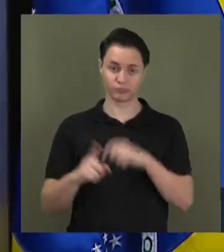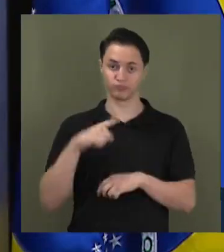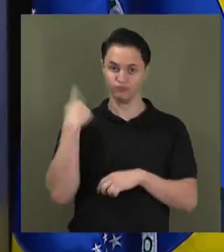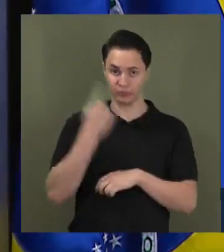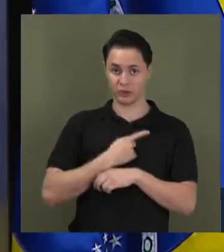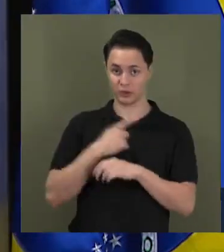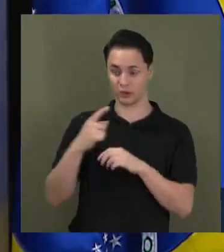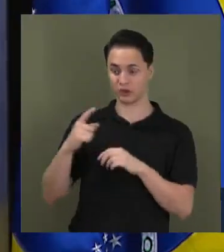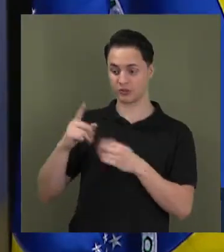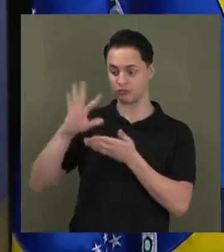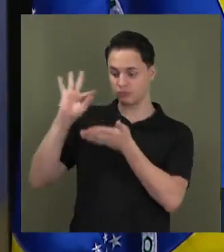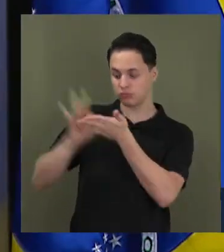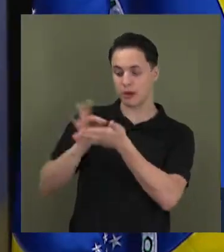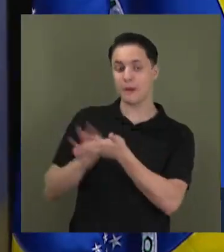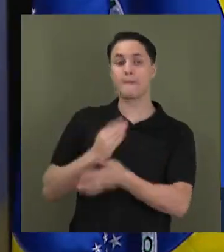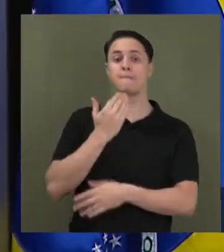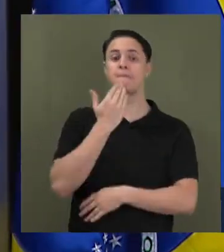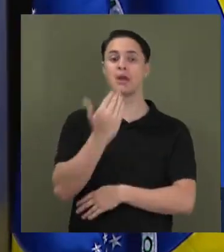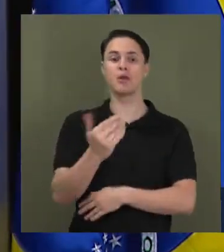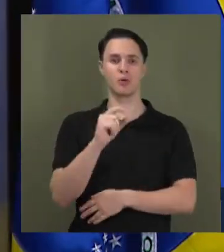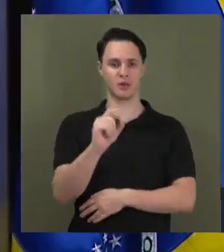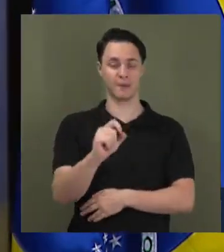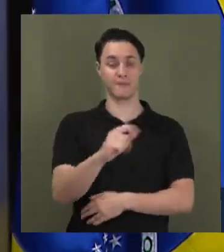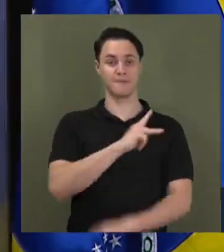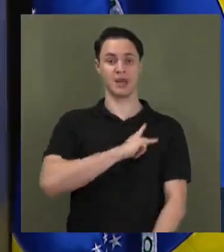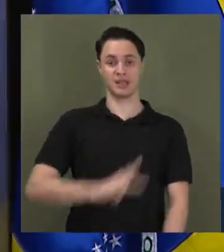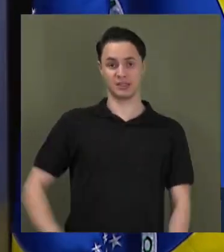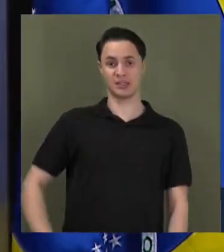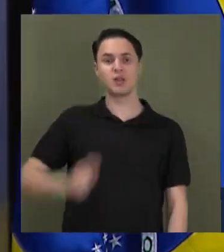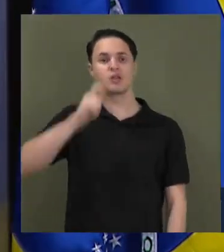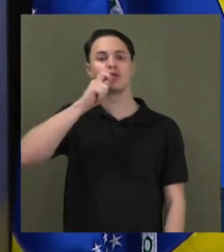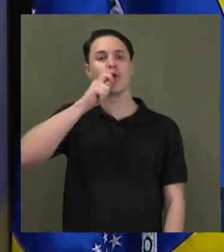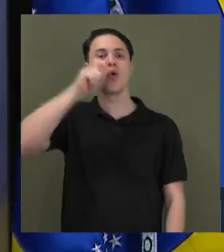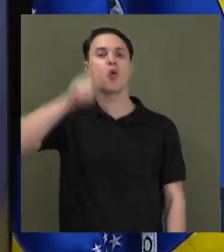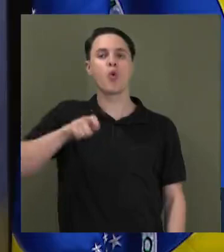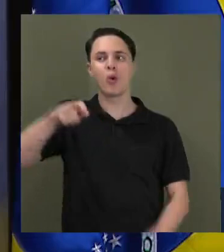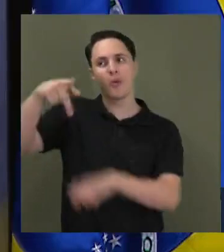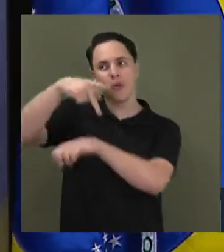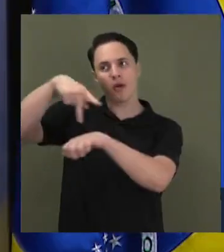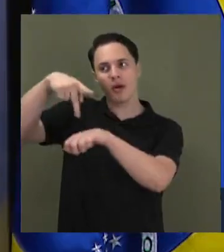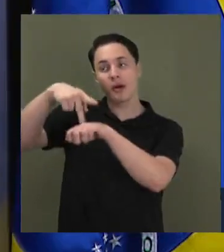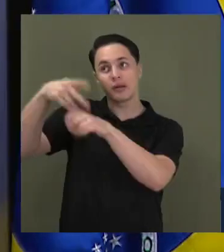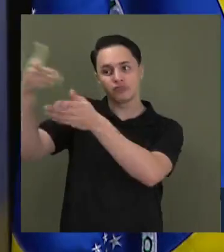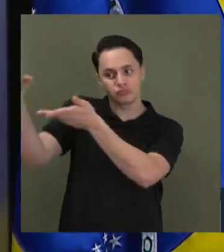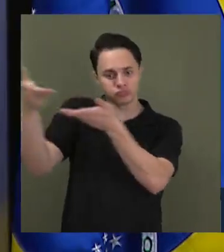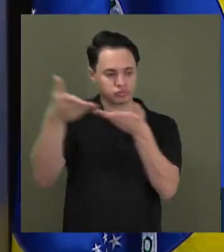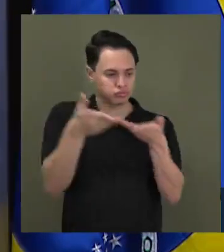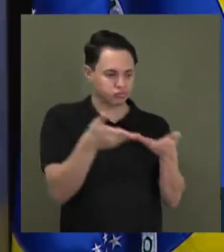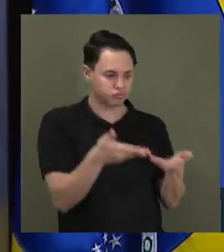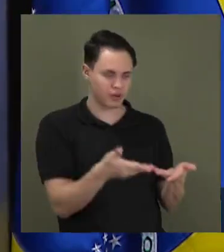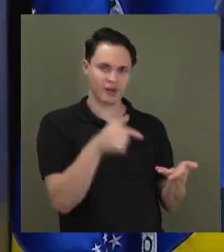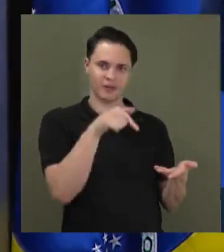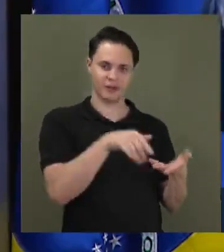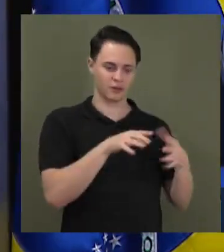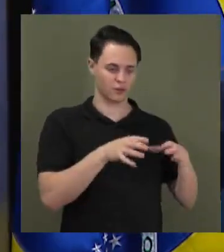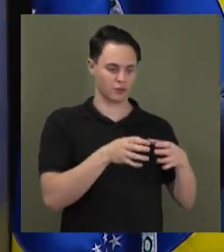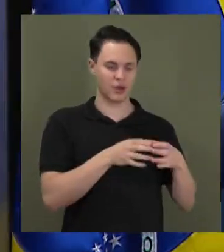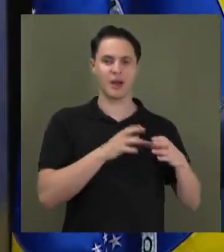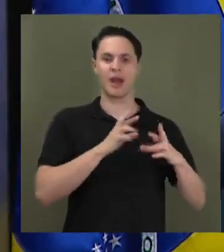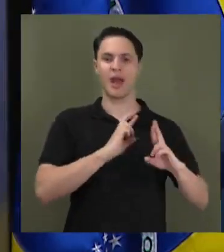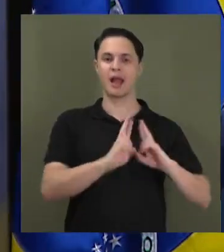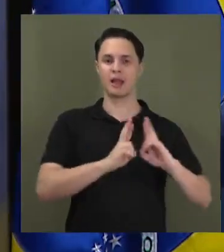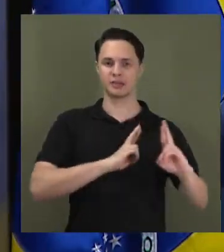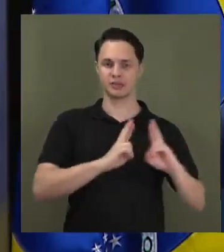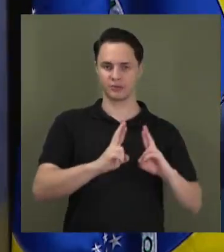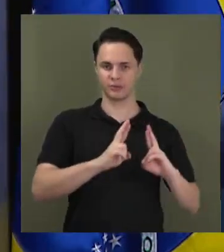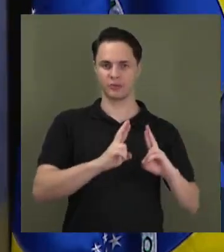juntos, pedimos que o presidente da Ucrânia, Zelensky, seja ouvido pela Comissão de Relações